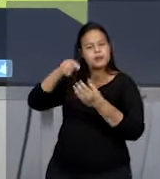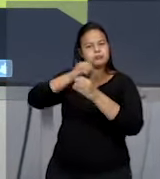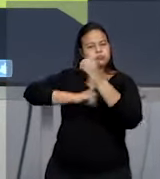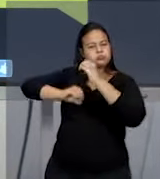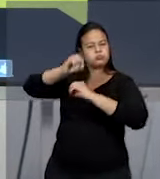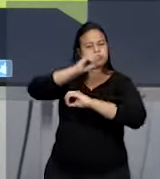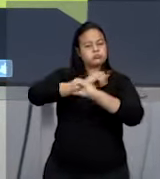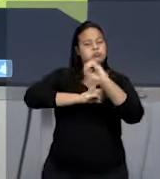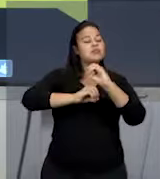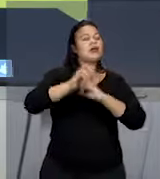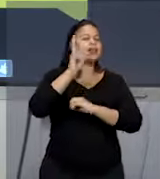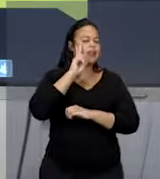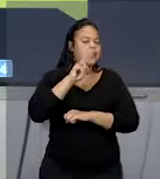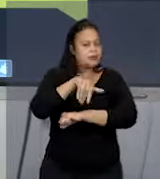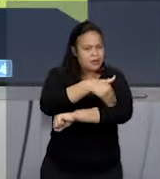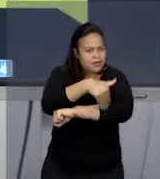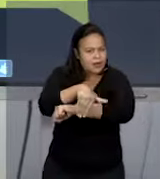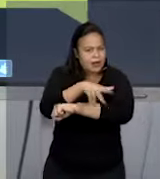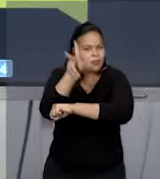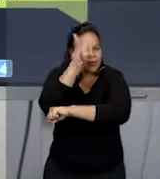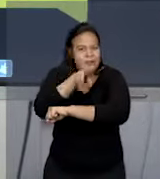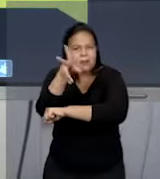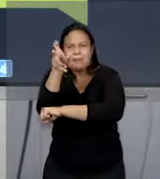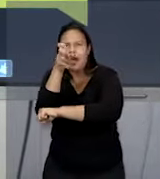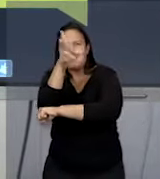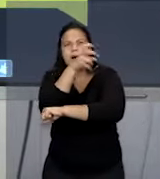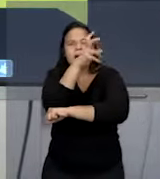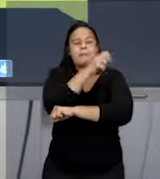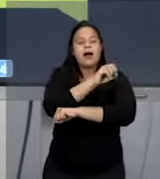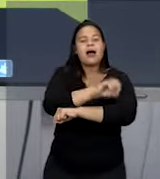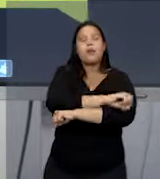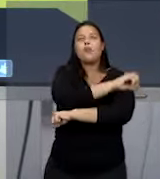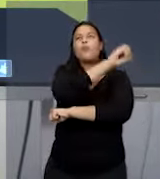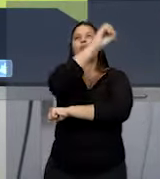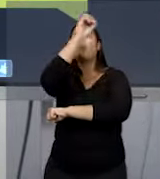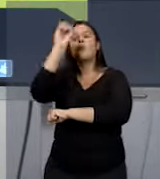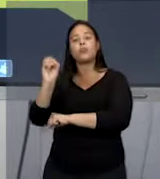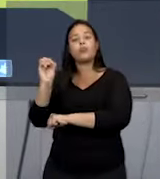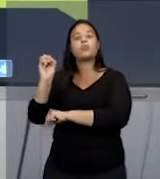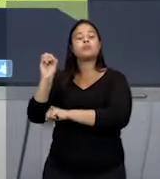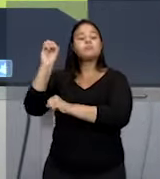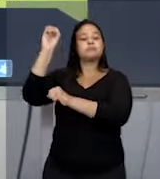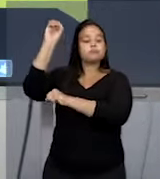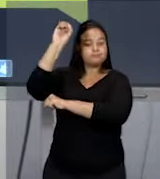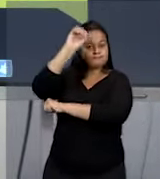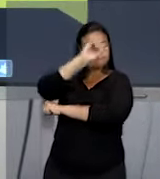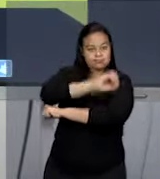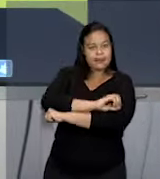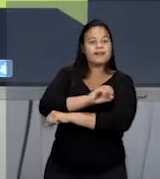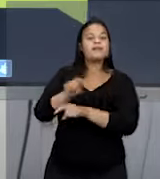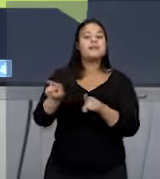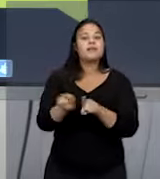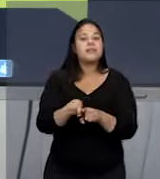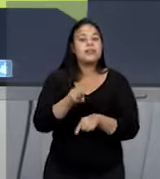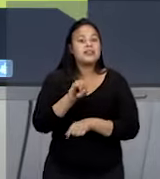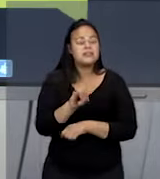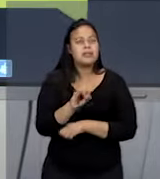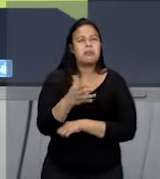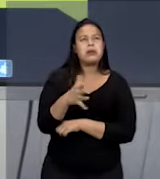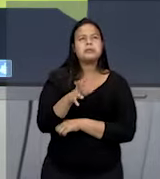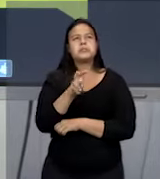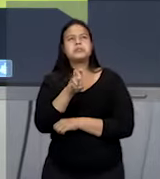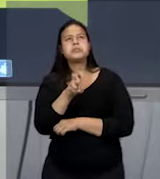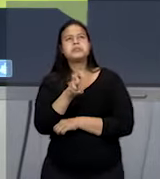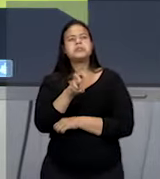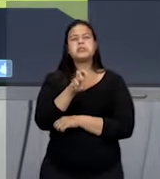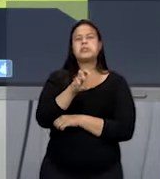tivemos lá fora e você viu onde nasce o Sol, onde o Sol se põe. Se lá pelas 5:30 da